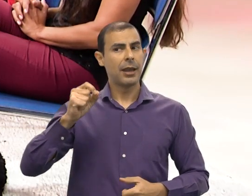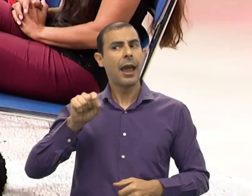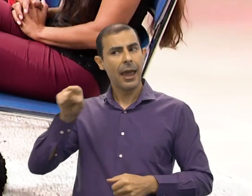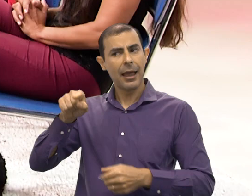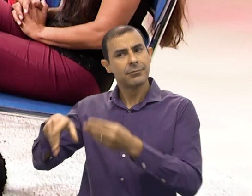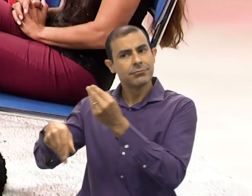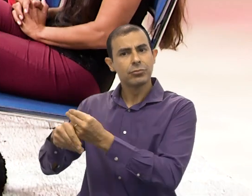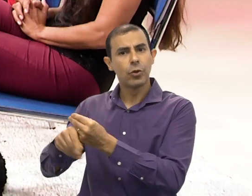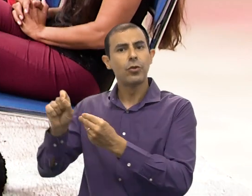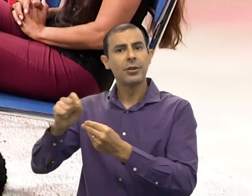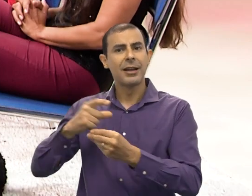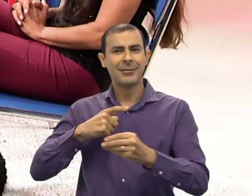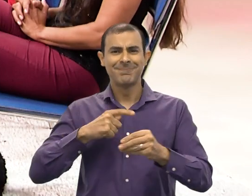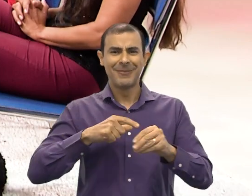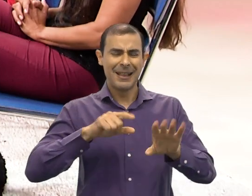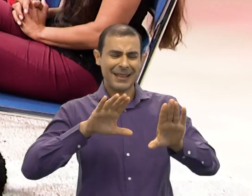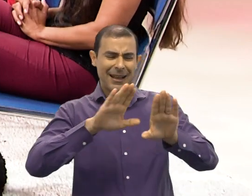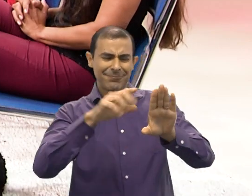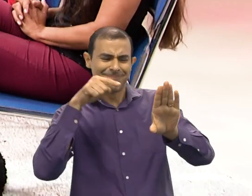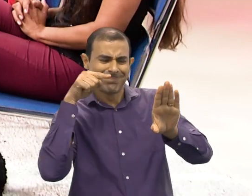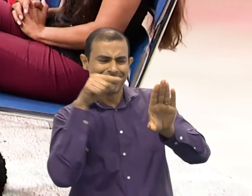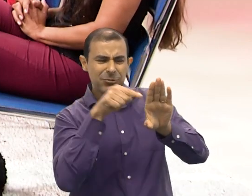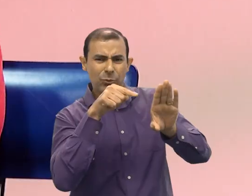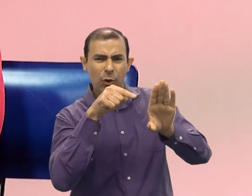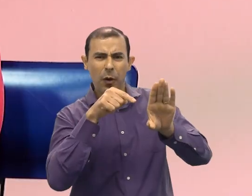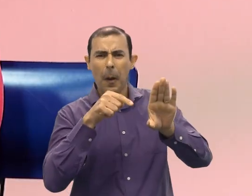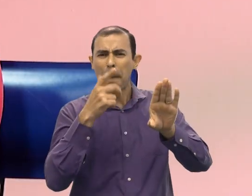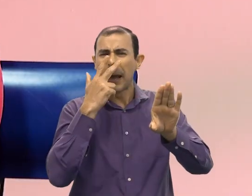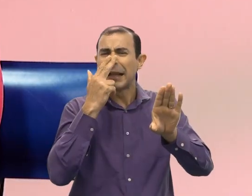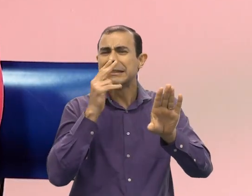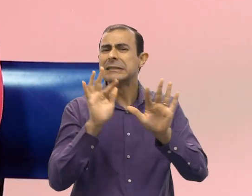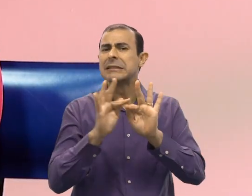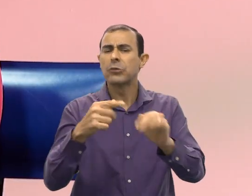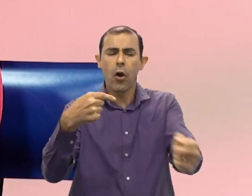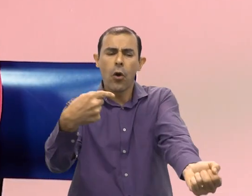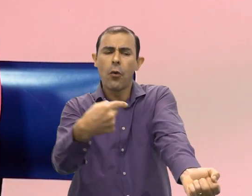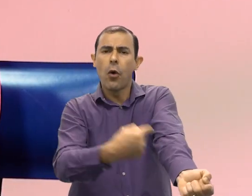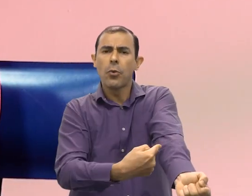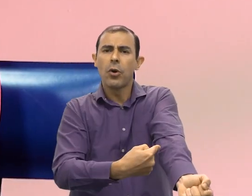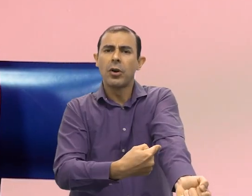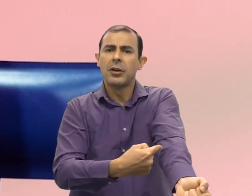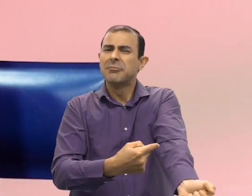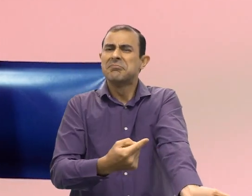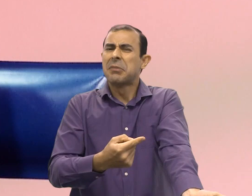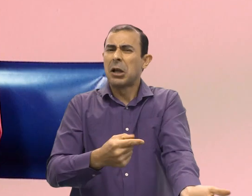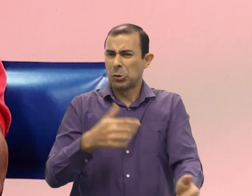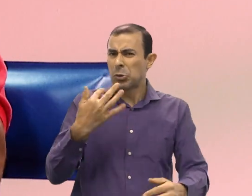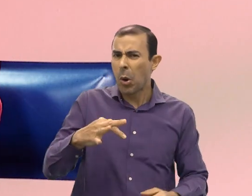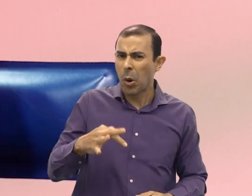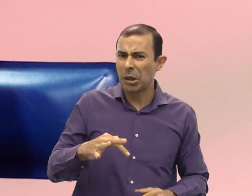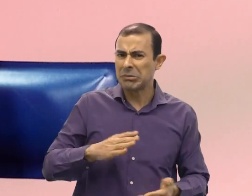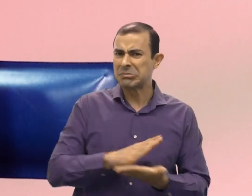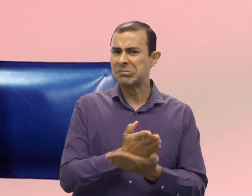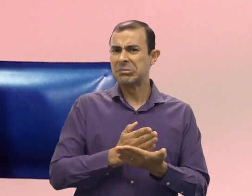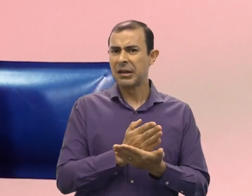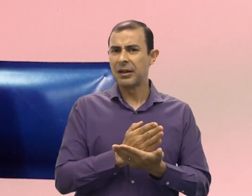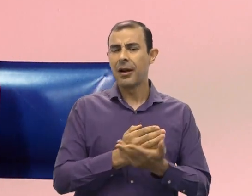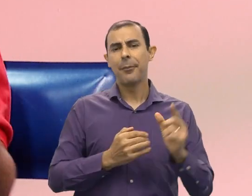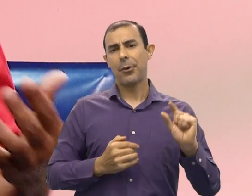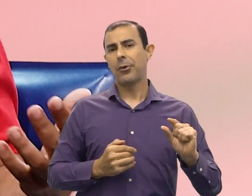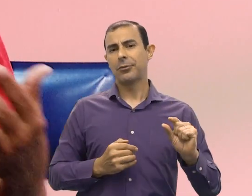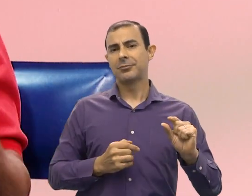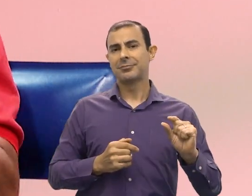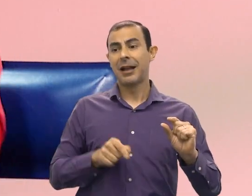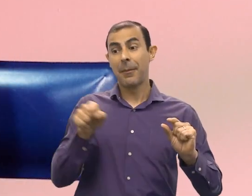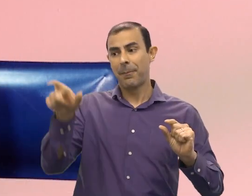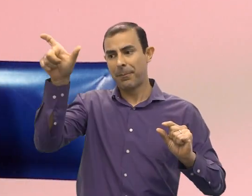de uma picadinha é infinitamente inferior à dor ao sorriso no rosto que você coloca não só daquele que